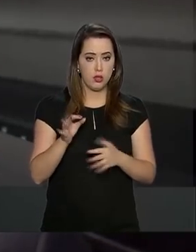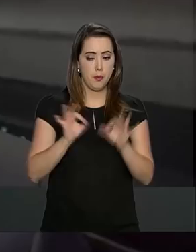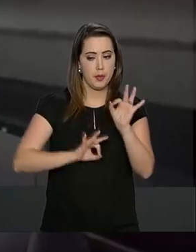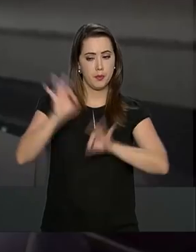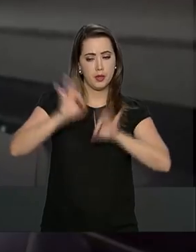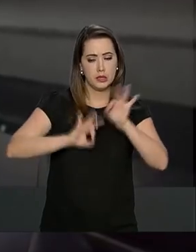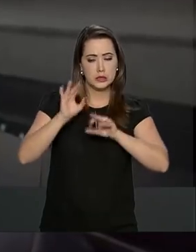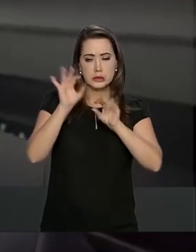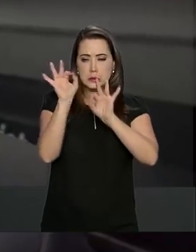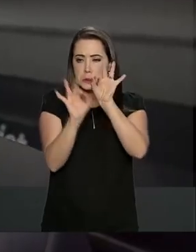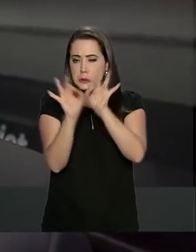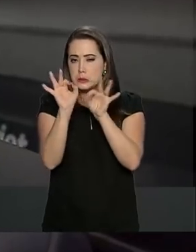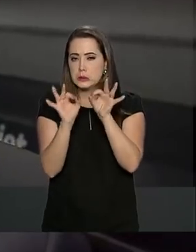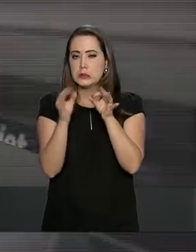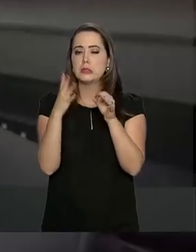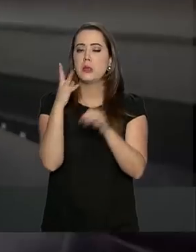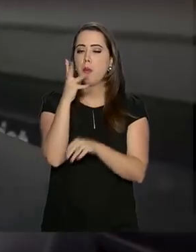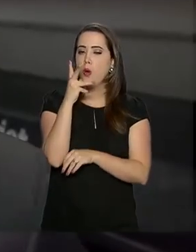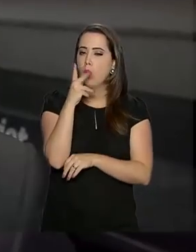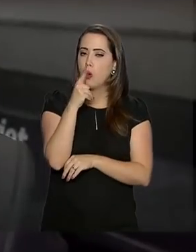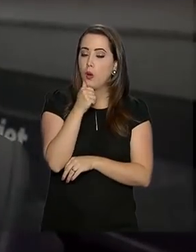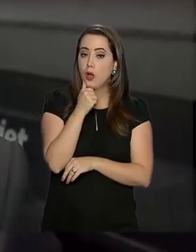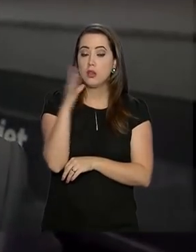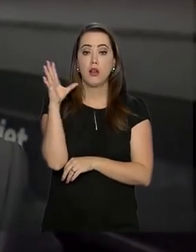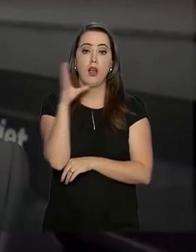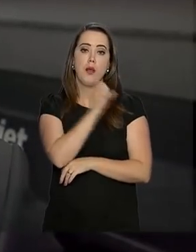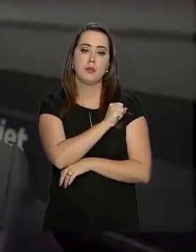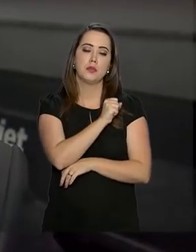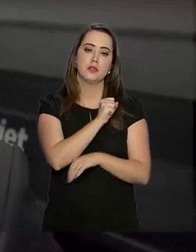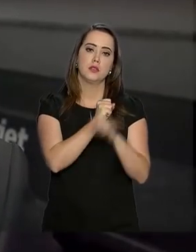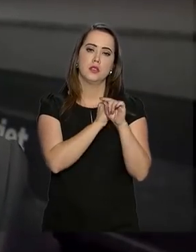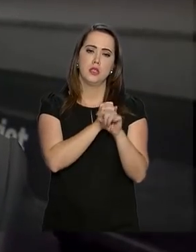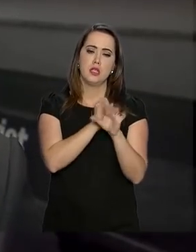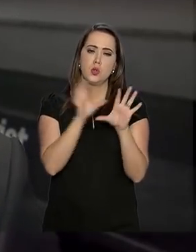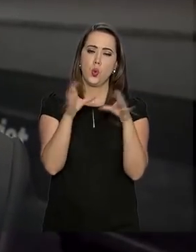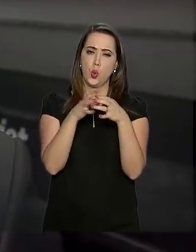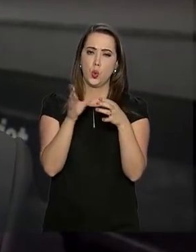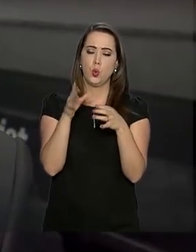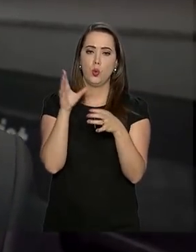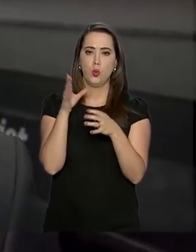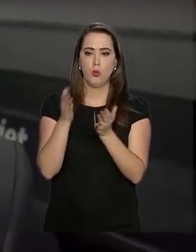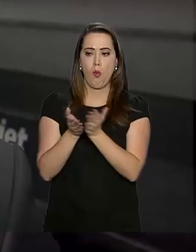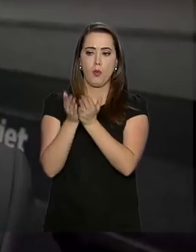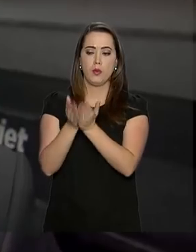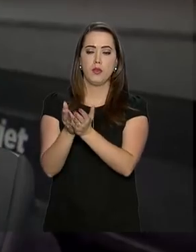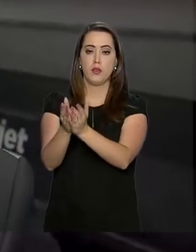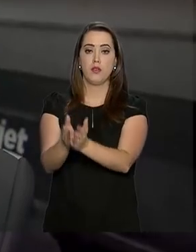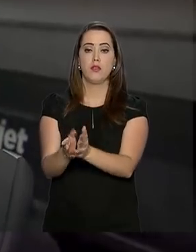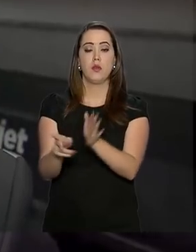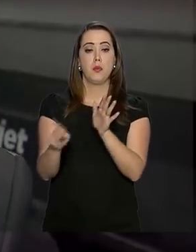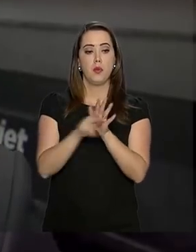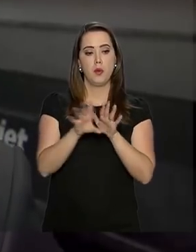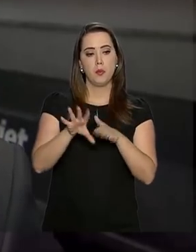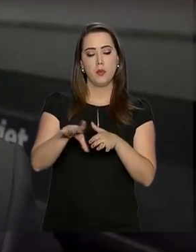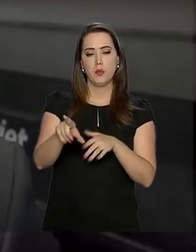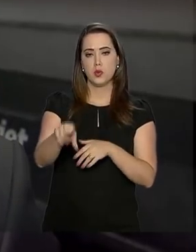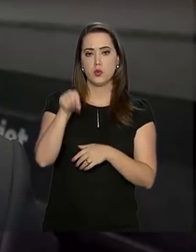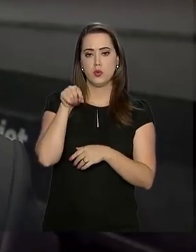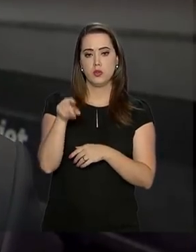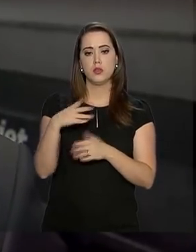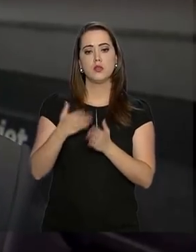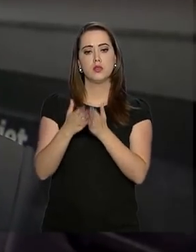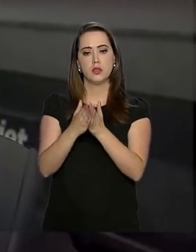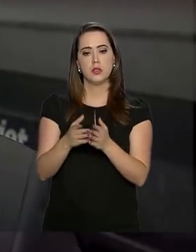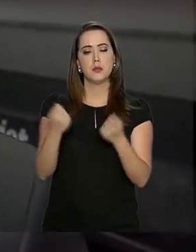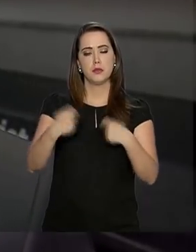produção muito técnica, demorada. A classe Raptor, ela foi desenvolvida segundo o requerimento da própria Marinha, que